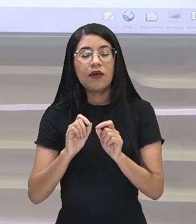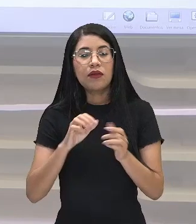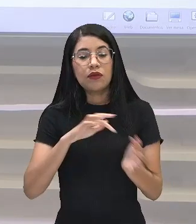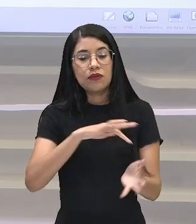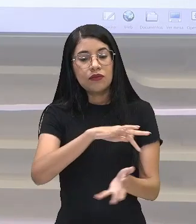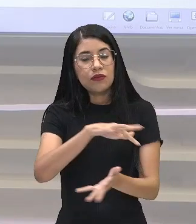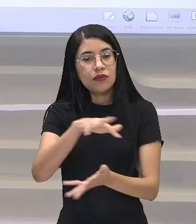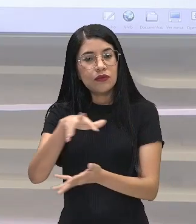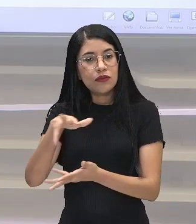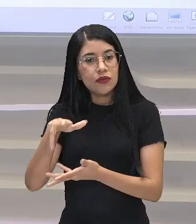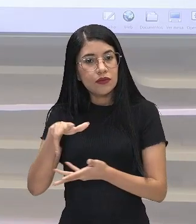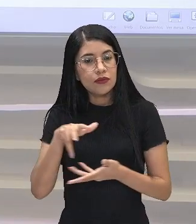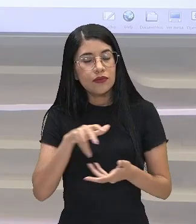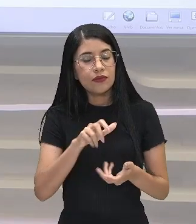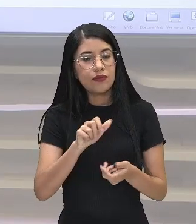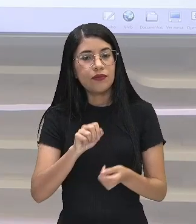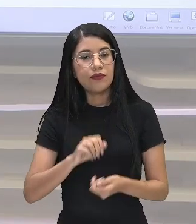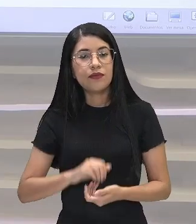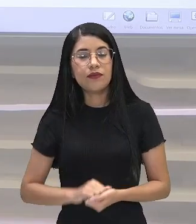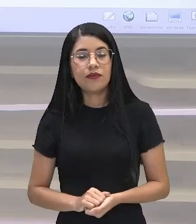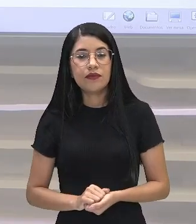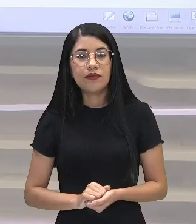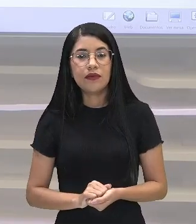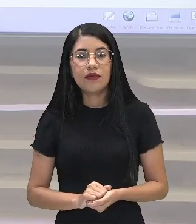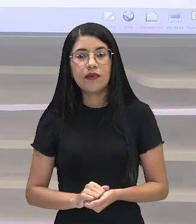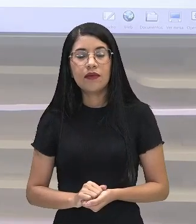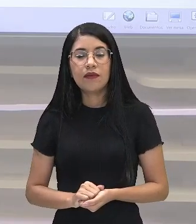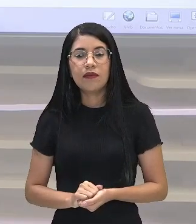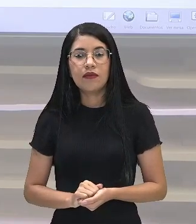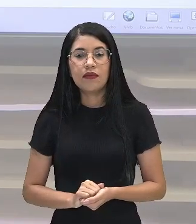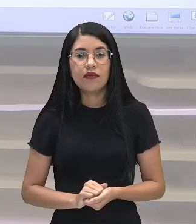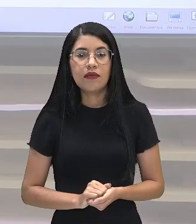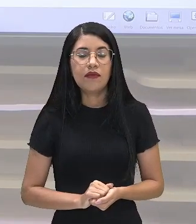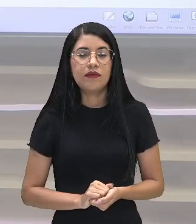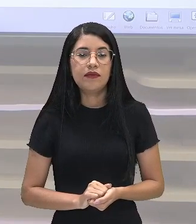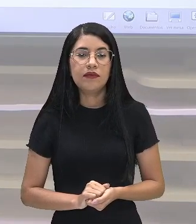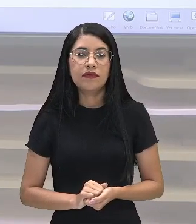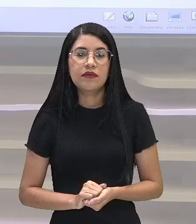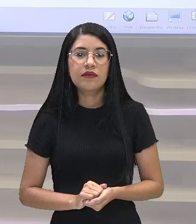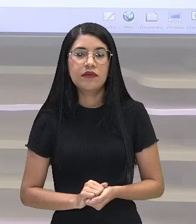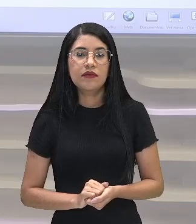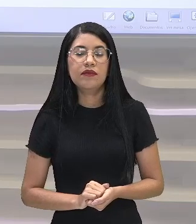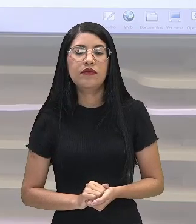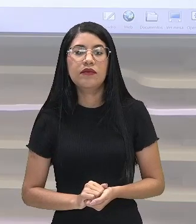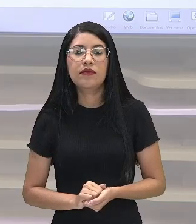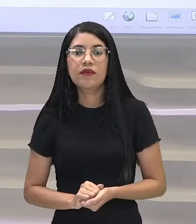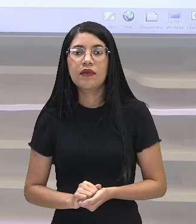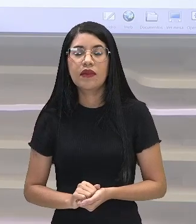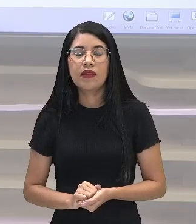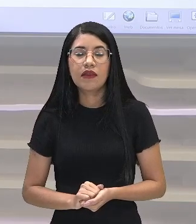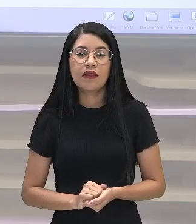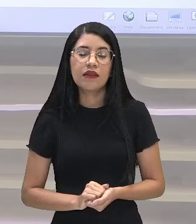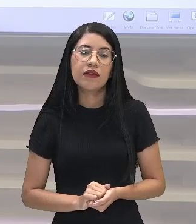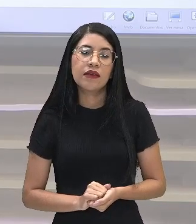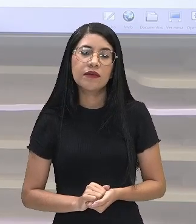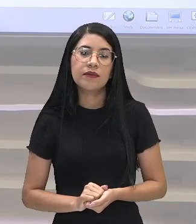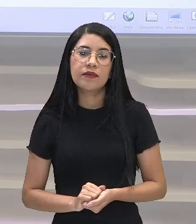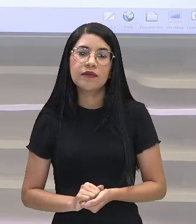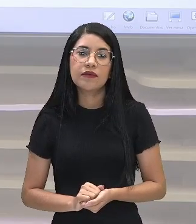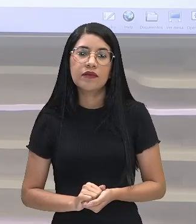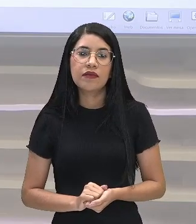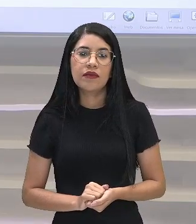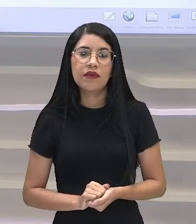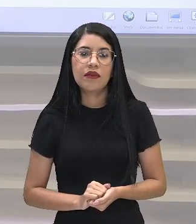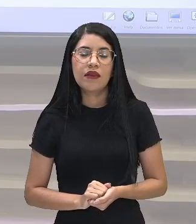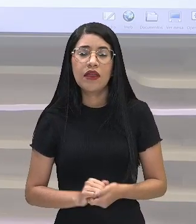nível internacional. Afeta outros países também. E por que a gente fala, por que a gente vem